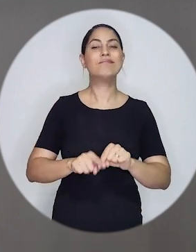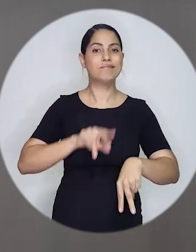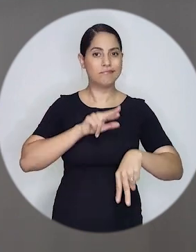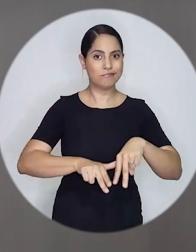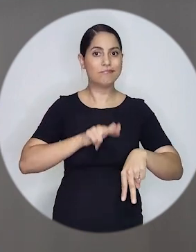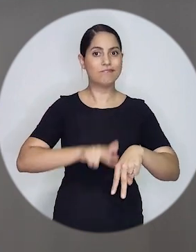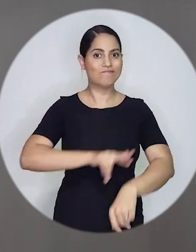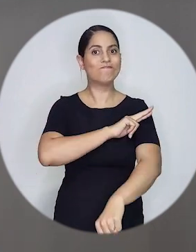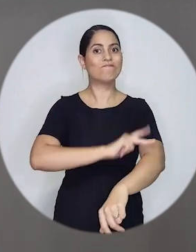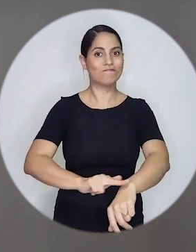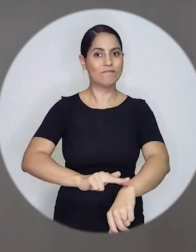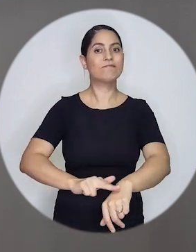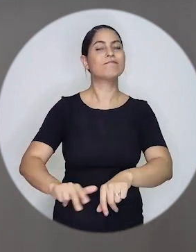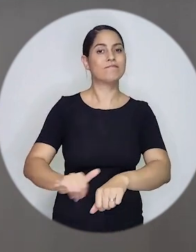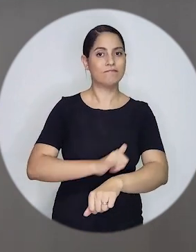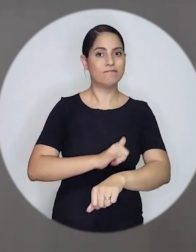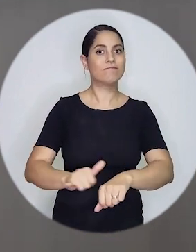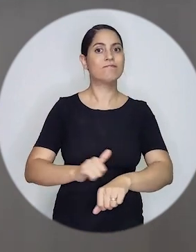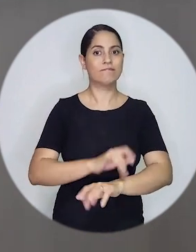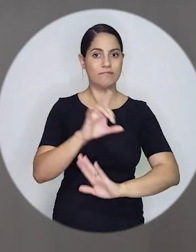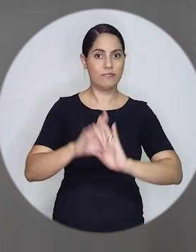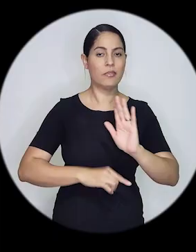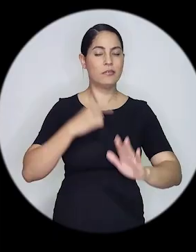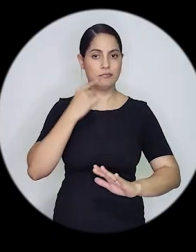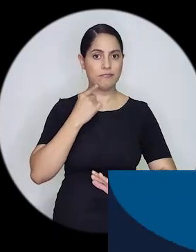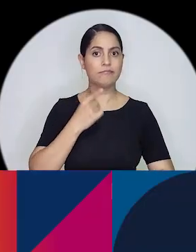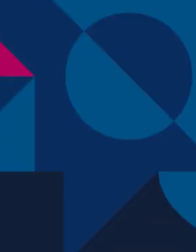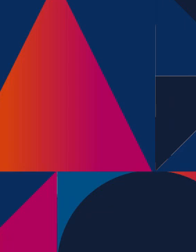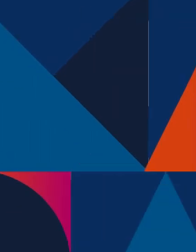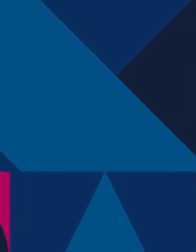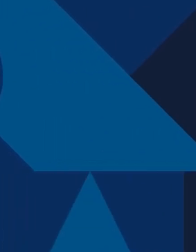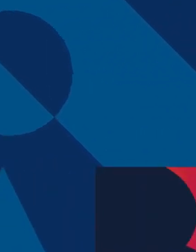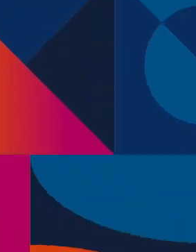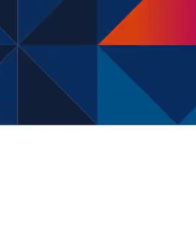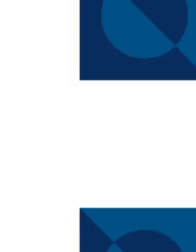um recorte de gênero e raça. Acompanhe.